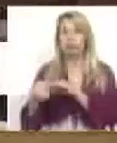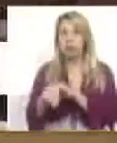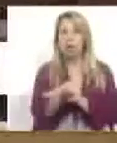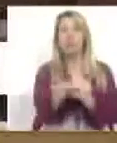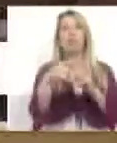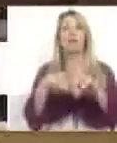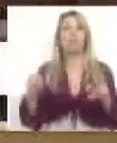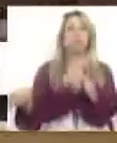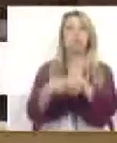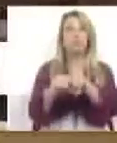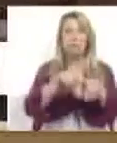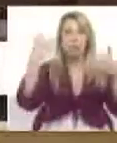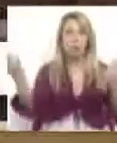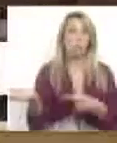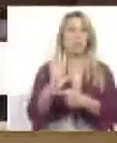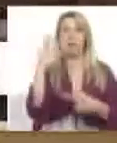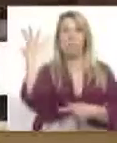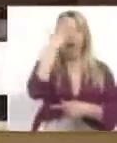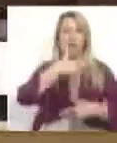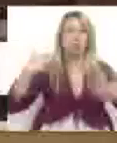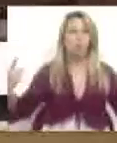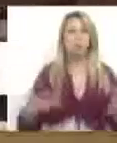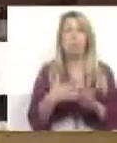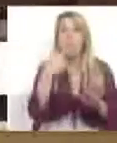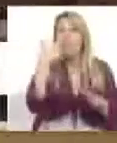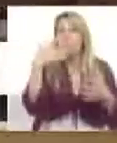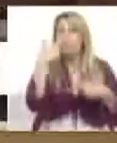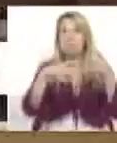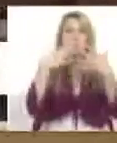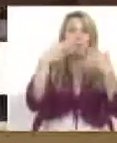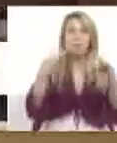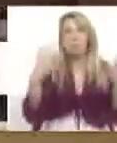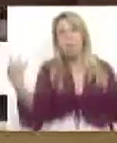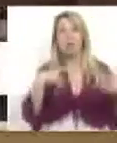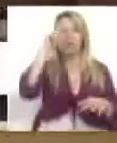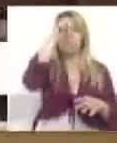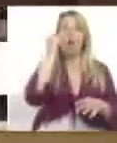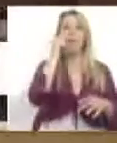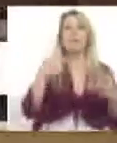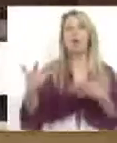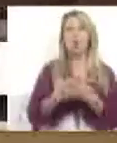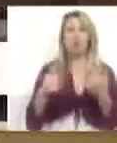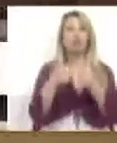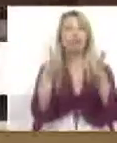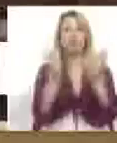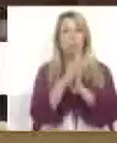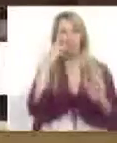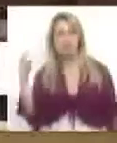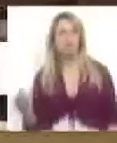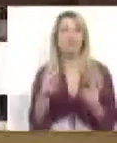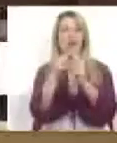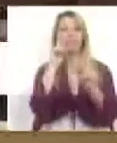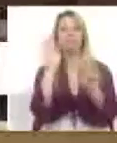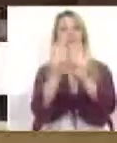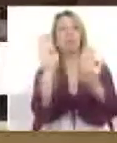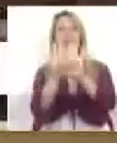traficantes, terroristas ou simples e respeitados homens de negócios. Todos eles se encontraram no Panamá, nas Bahamas ou nas